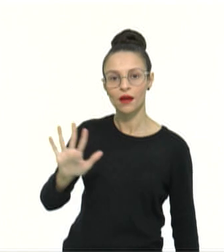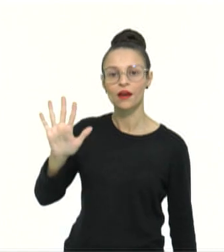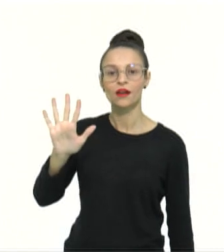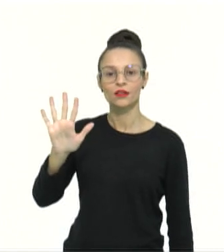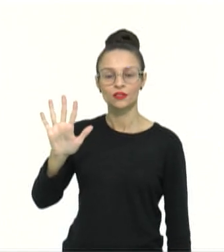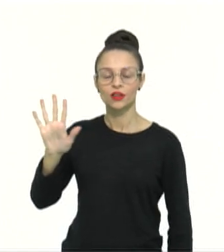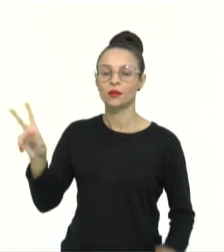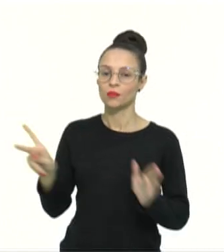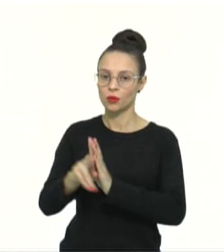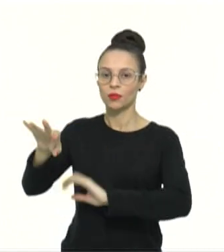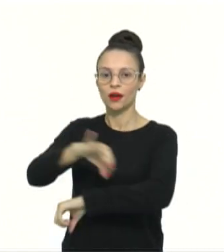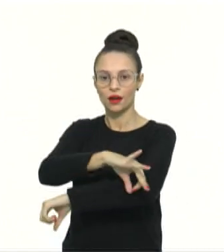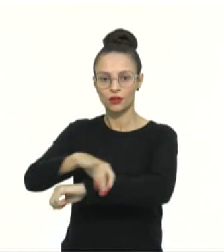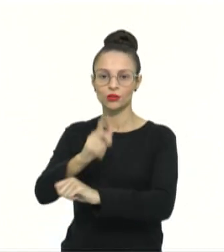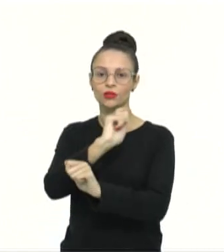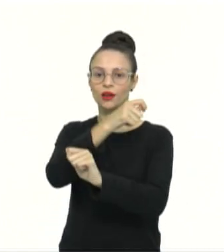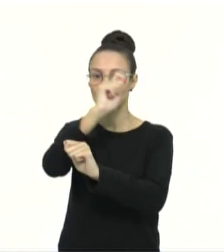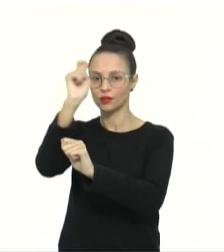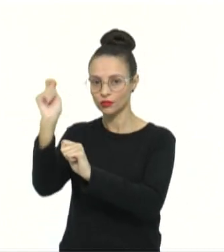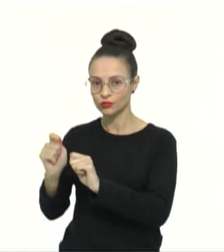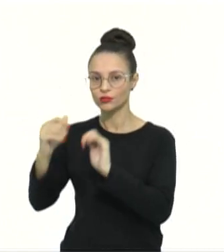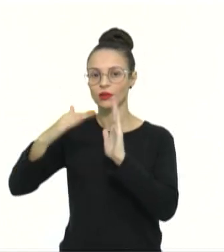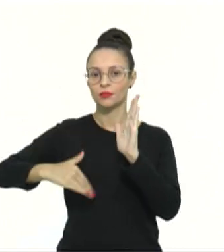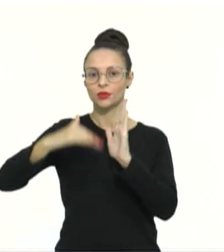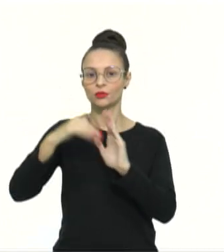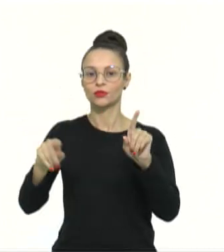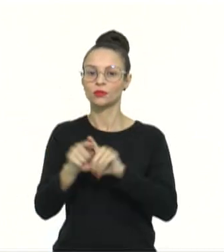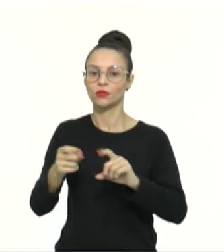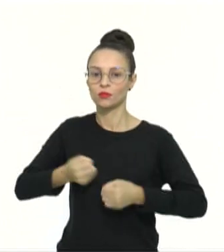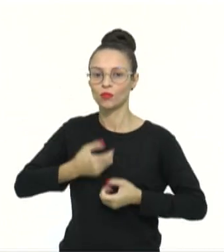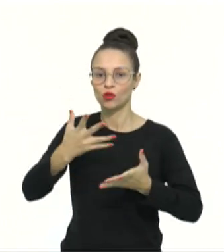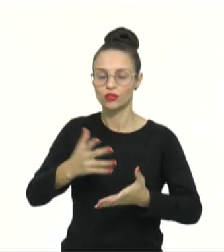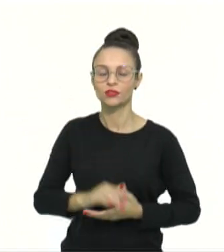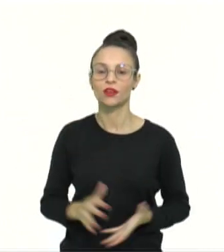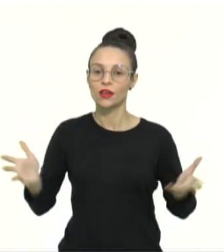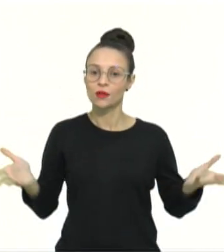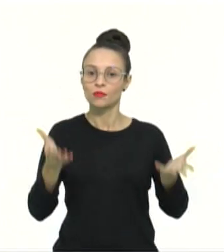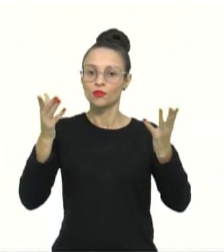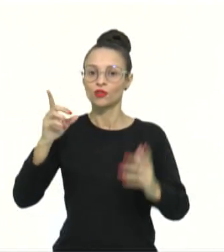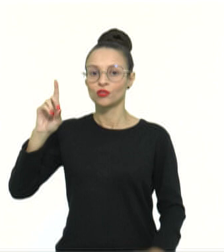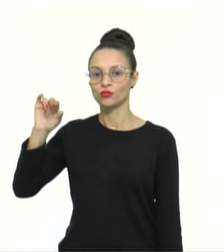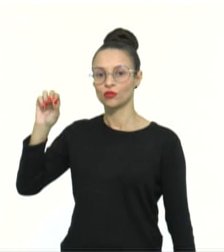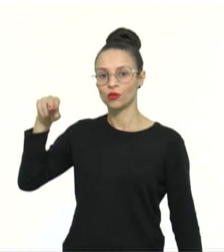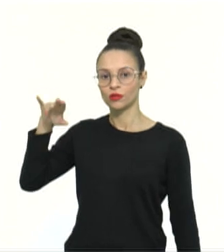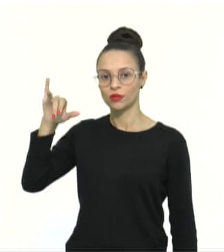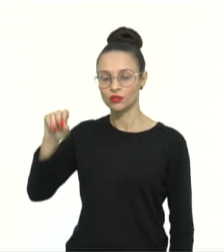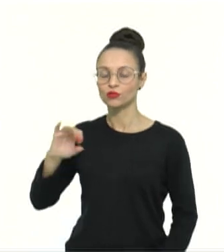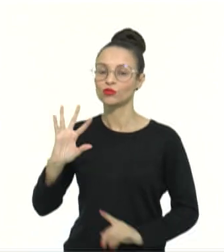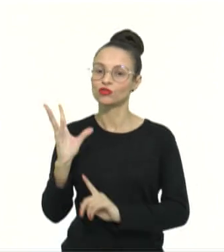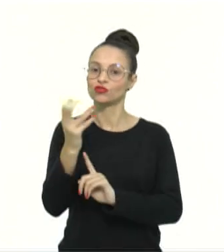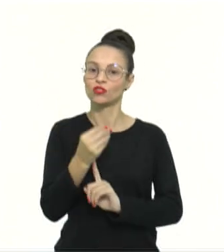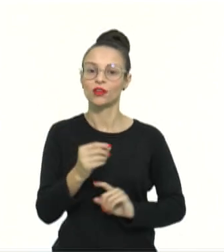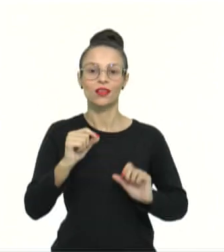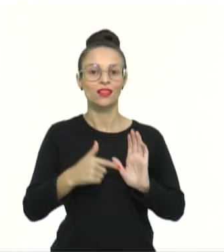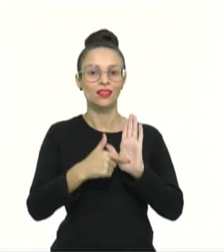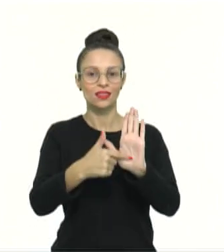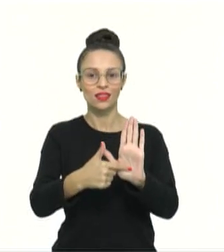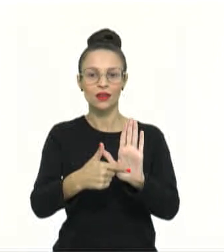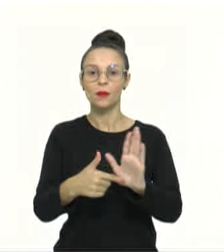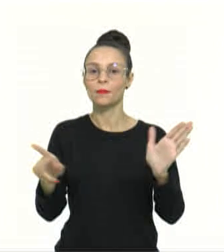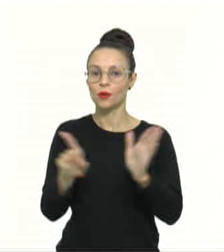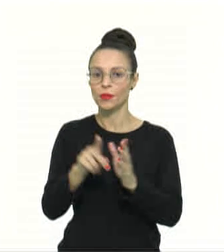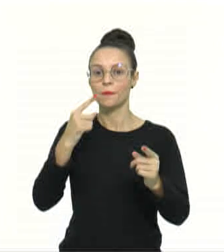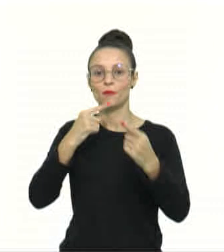na arquitetura, escultura, pintura e poesia. E o impulso dionisíaco gera arte não figurada da